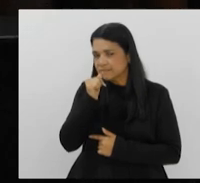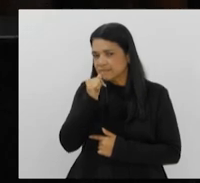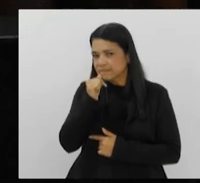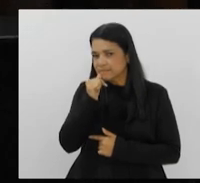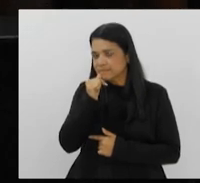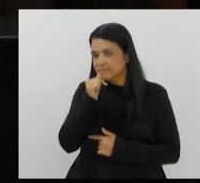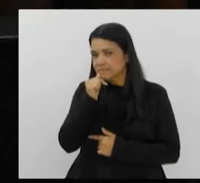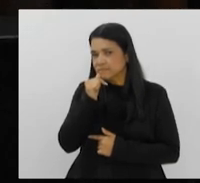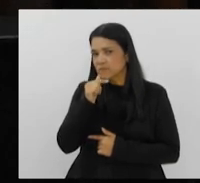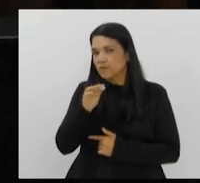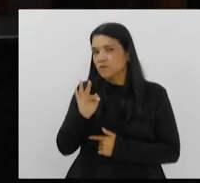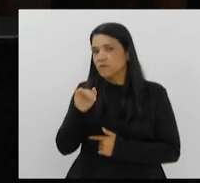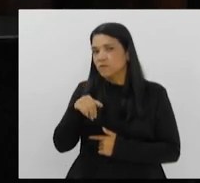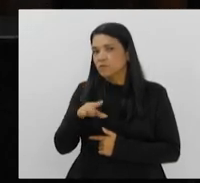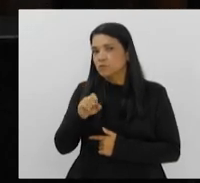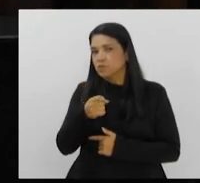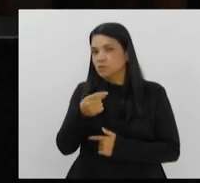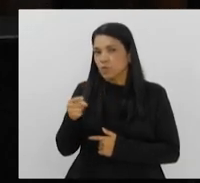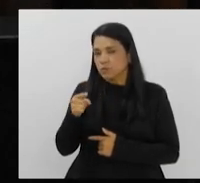ou exerceram